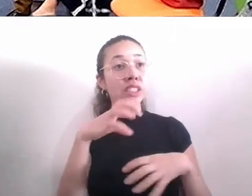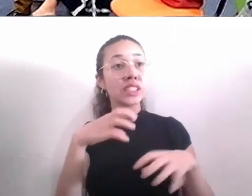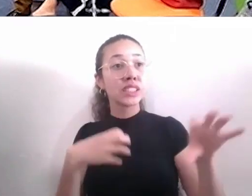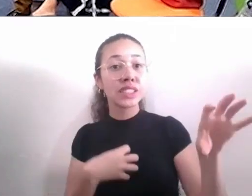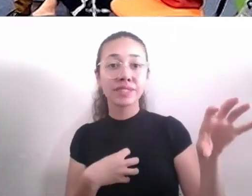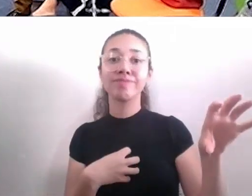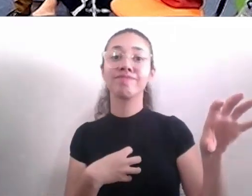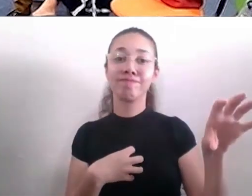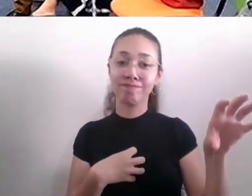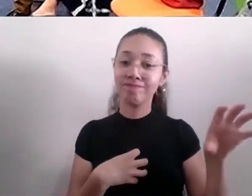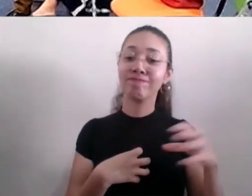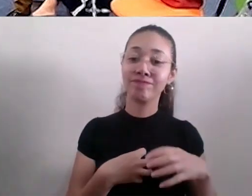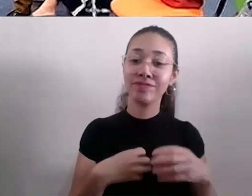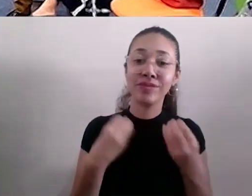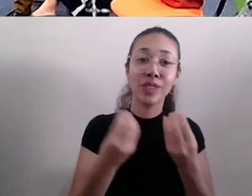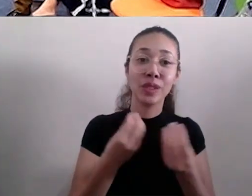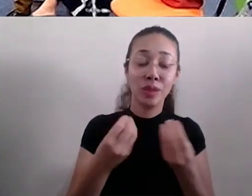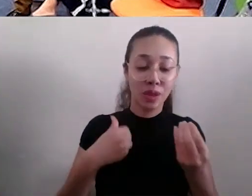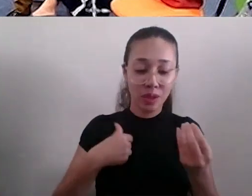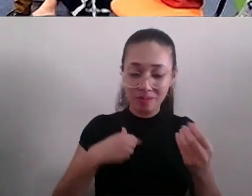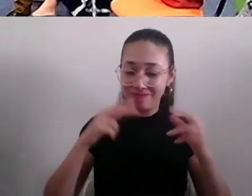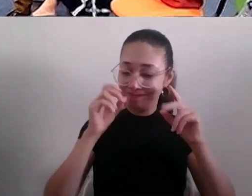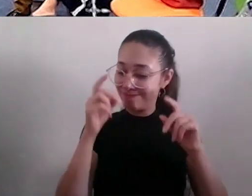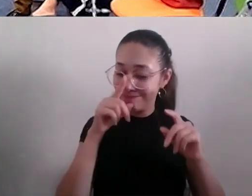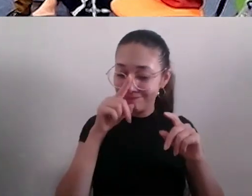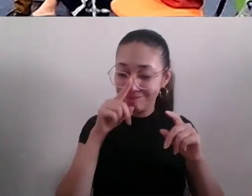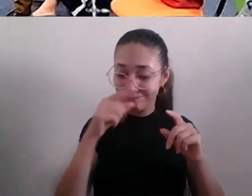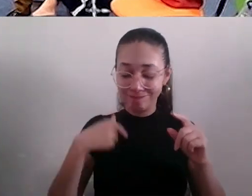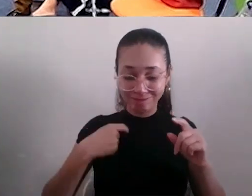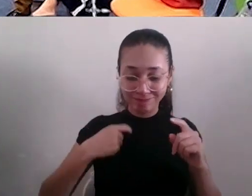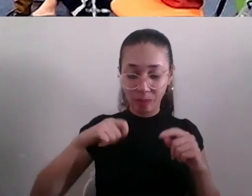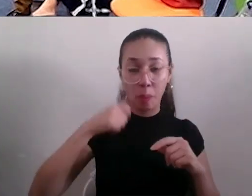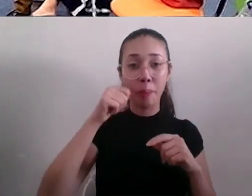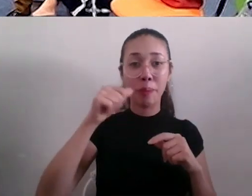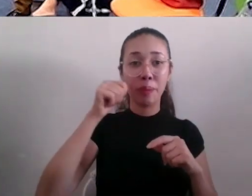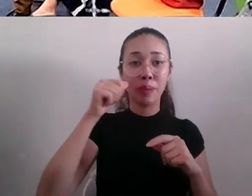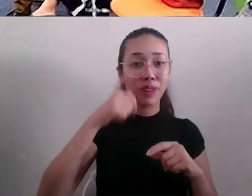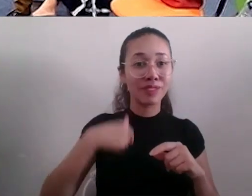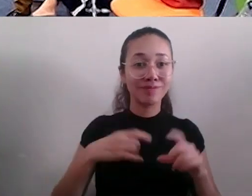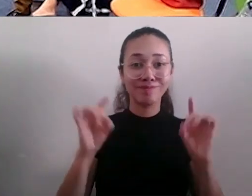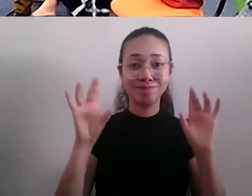o risco que eu corria por ser mulher. Esse, sabe?